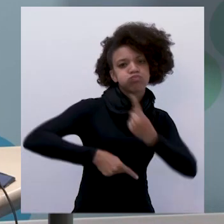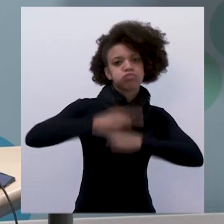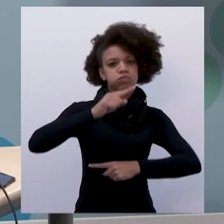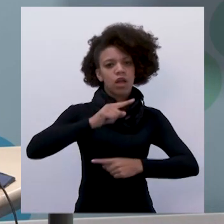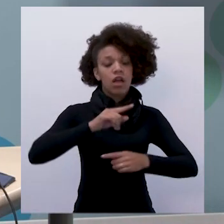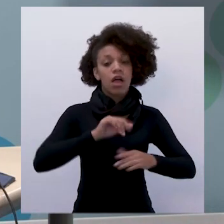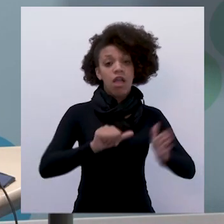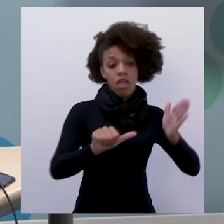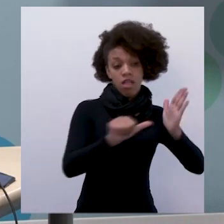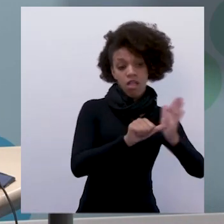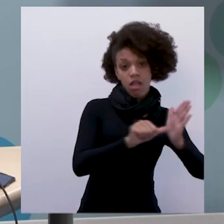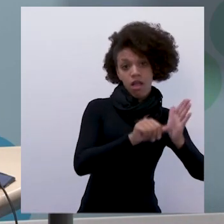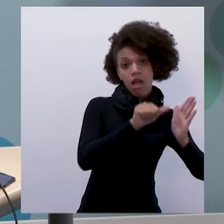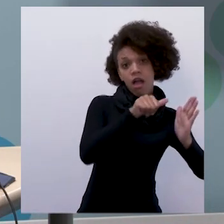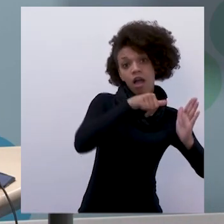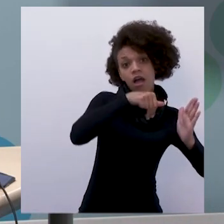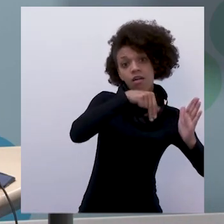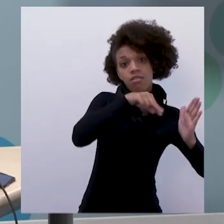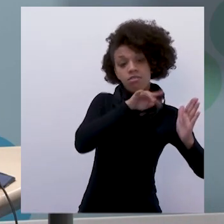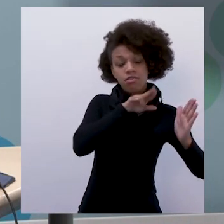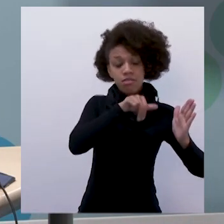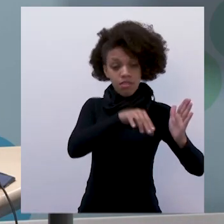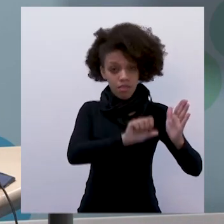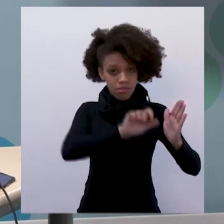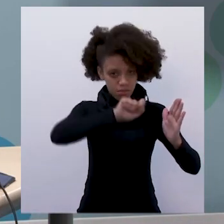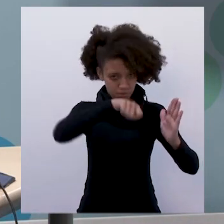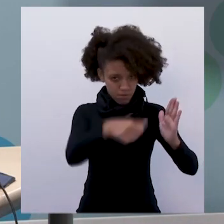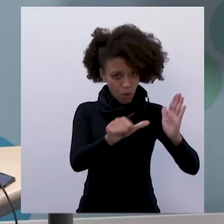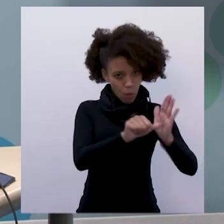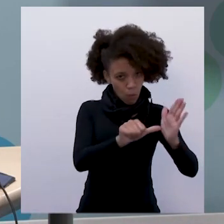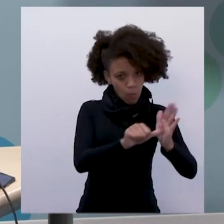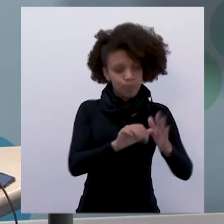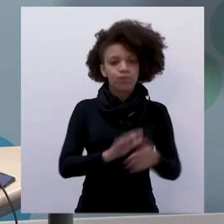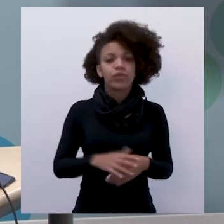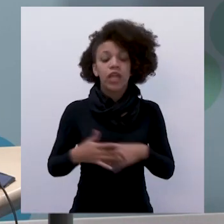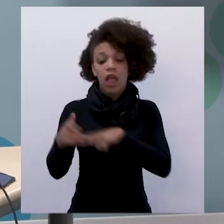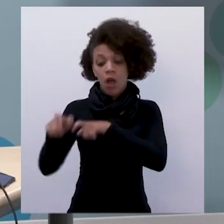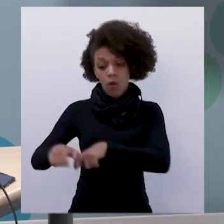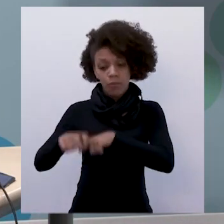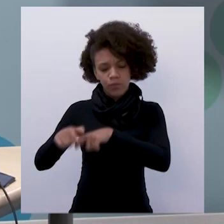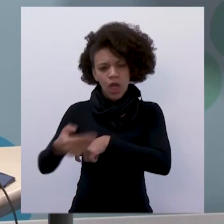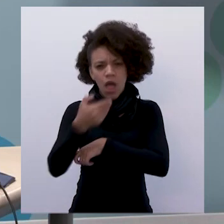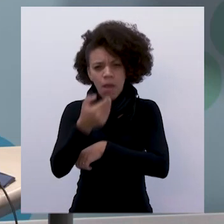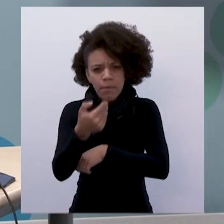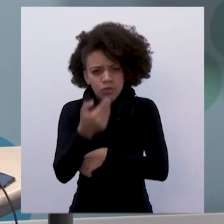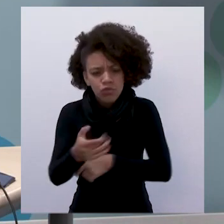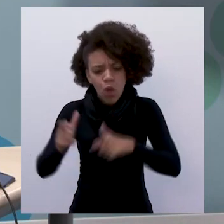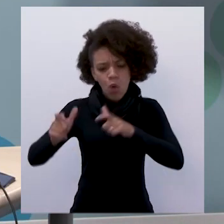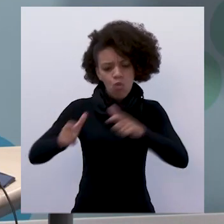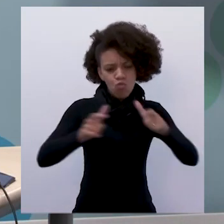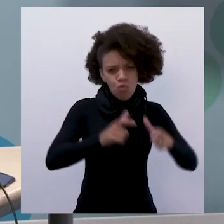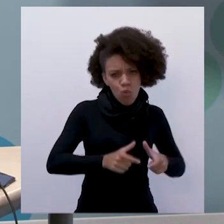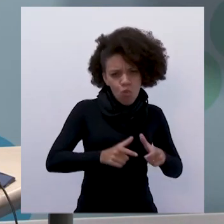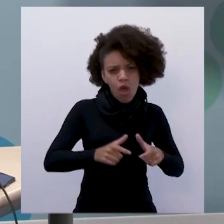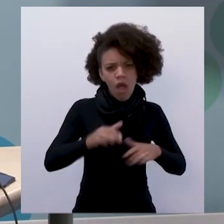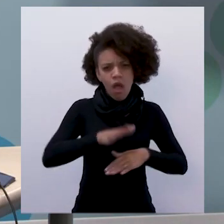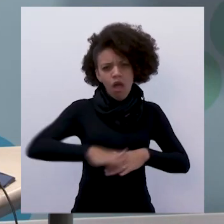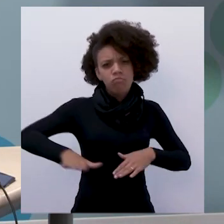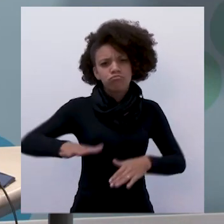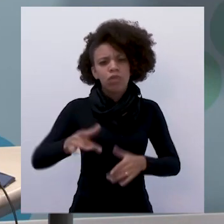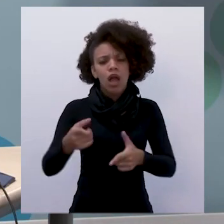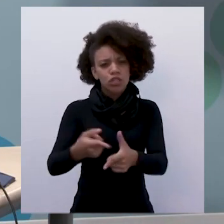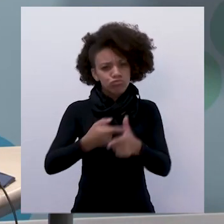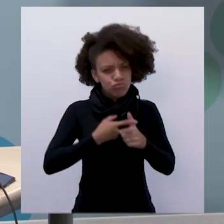Atenas por tensões sociais ali dos camponeses, que reivindicavam terras, que reivindicavam o fim da escravidão por